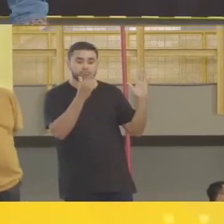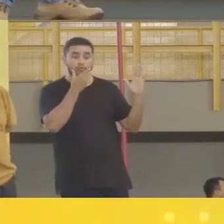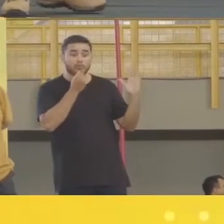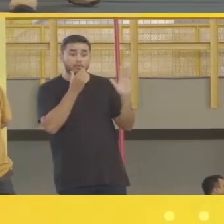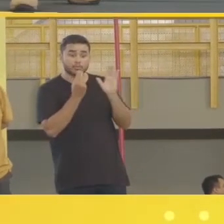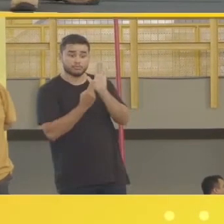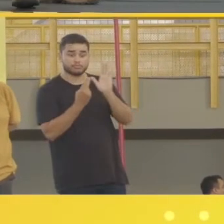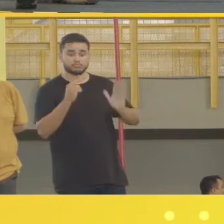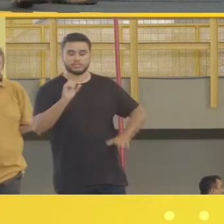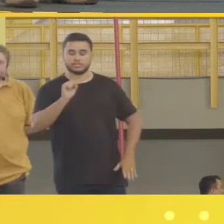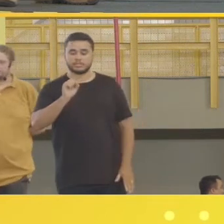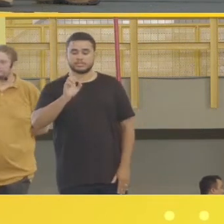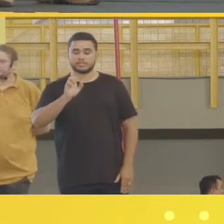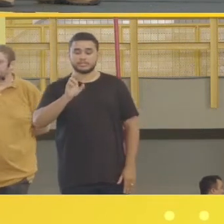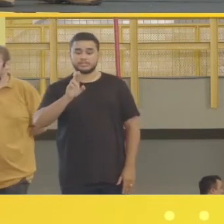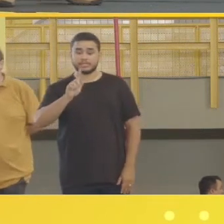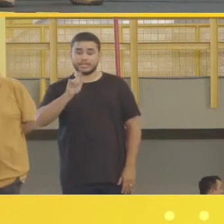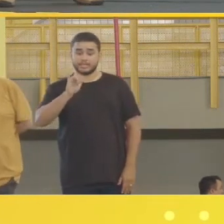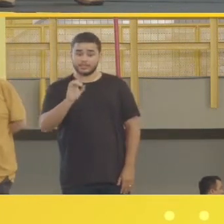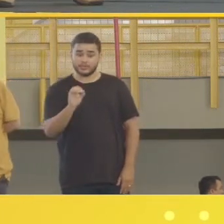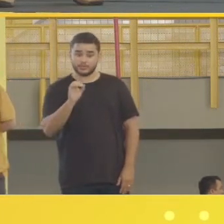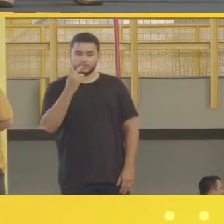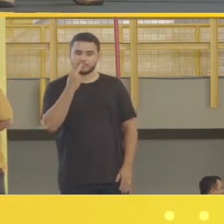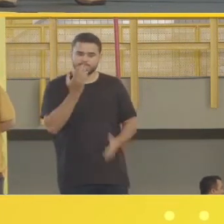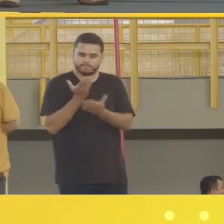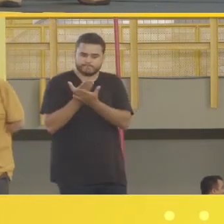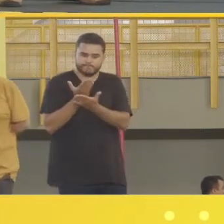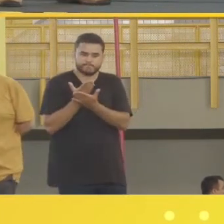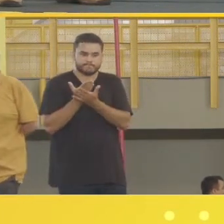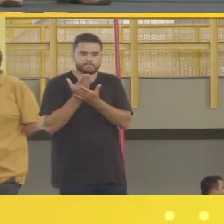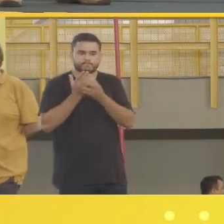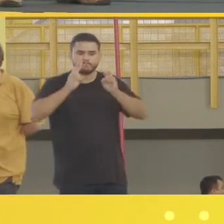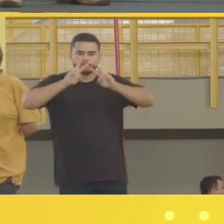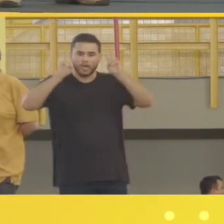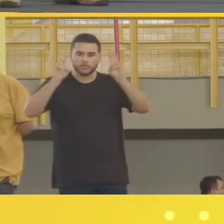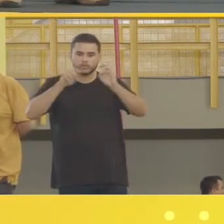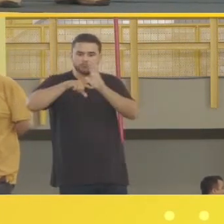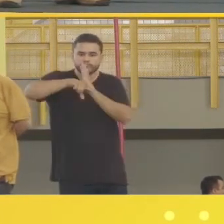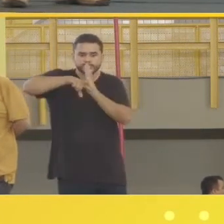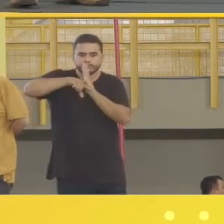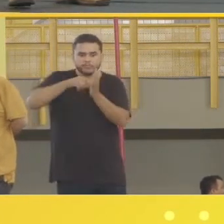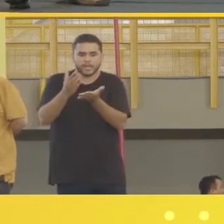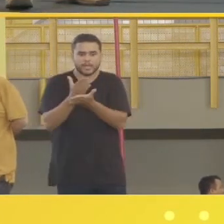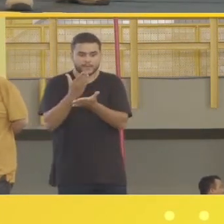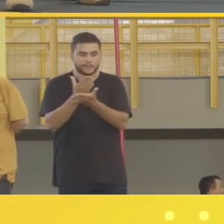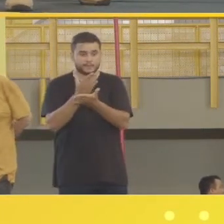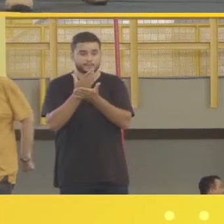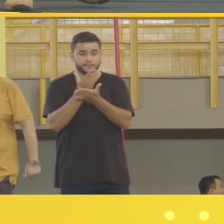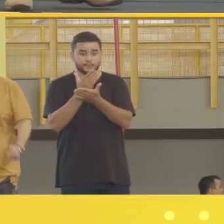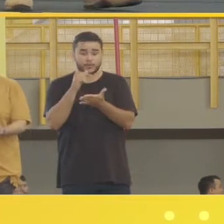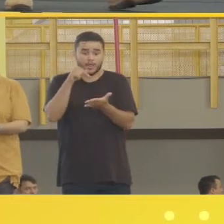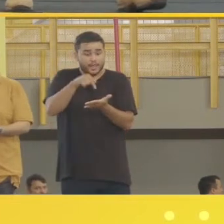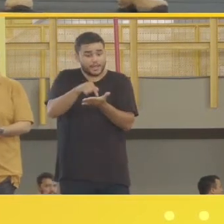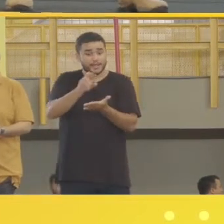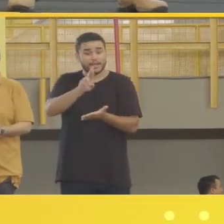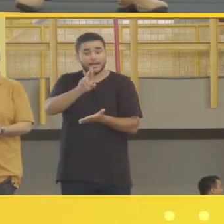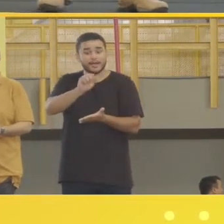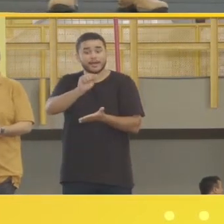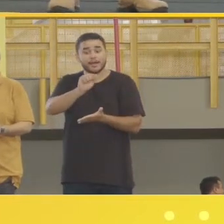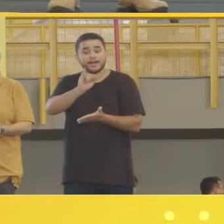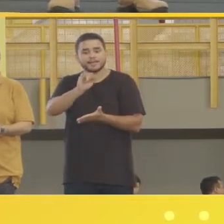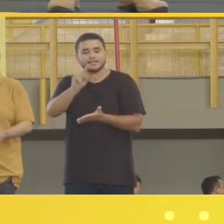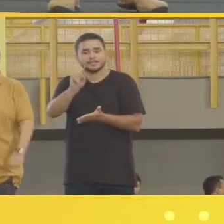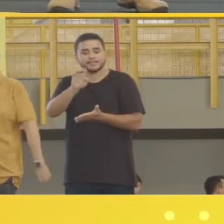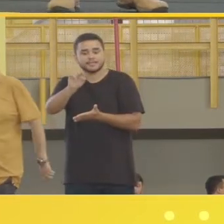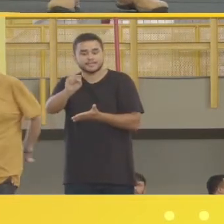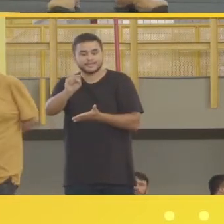a investigar a mentalidade ou o ethos do brasileiro. E quando ele investiga a mentalidade do